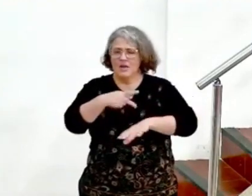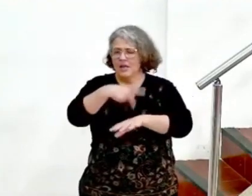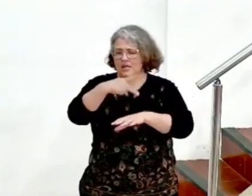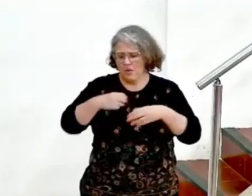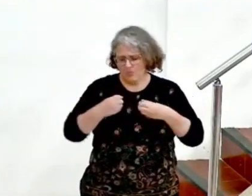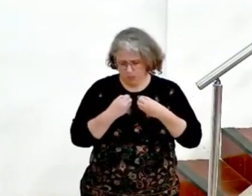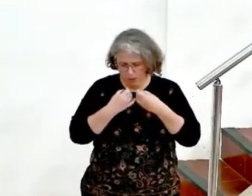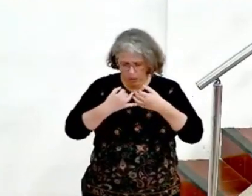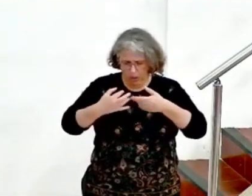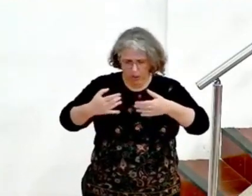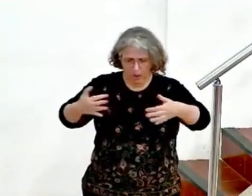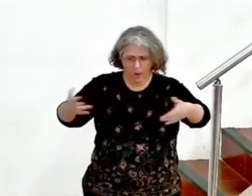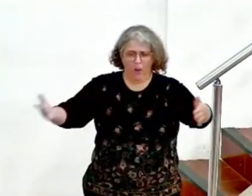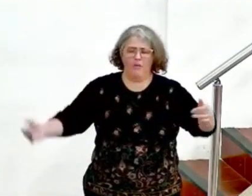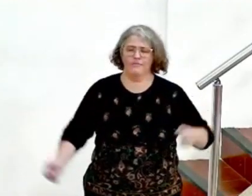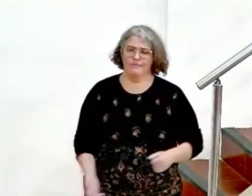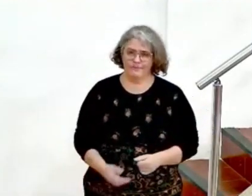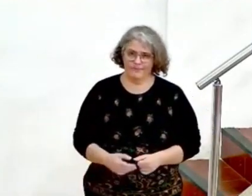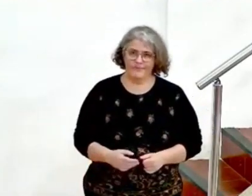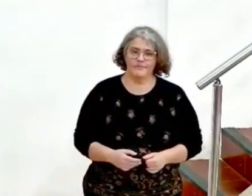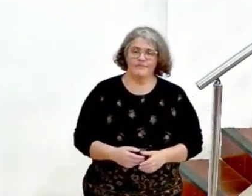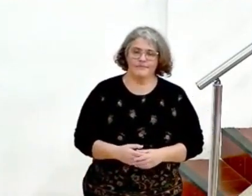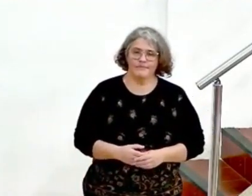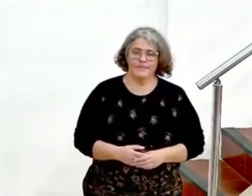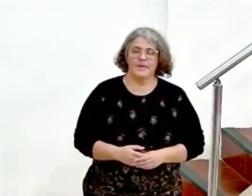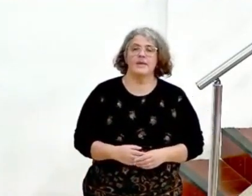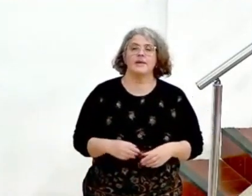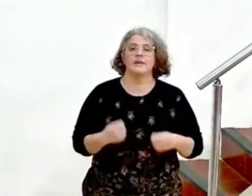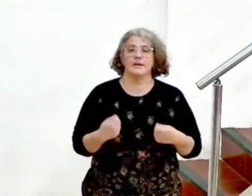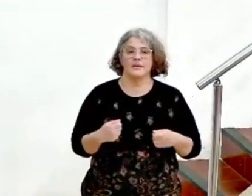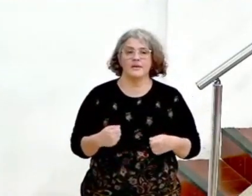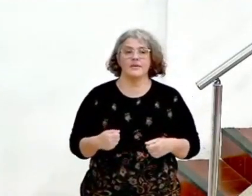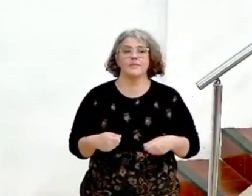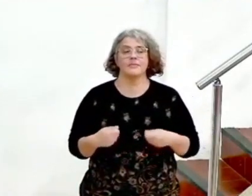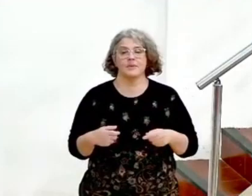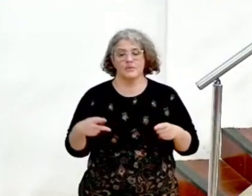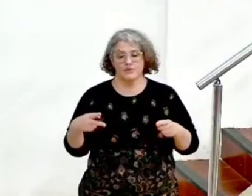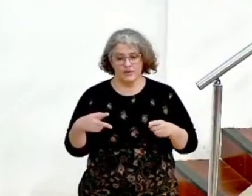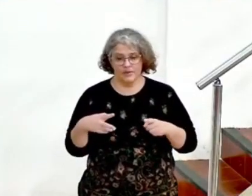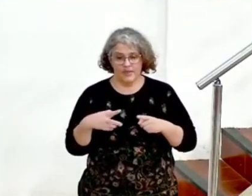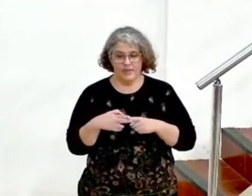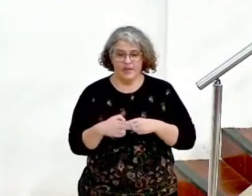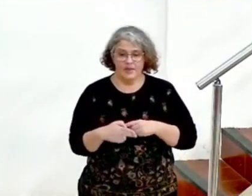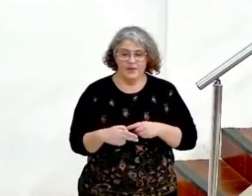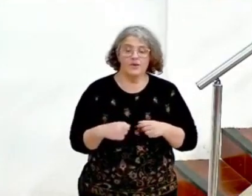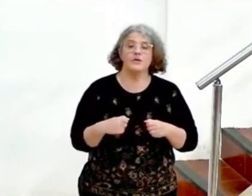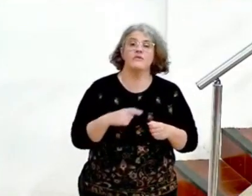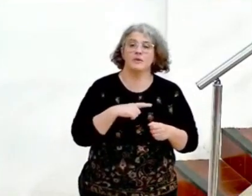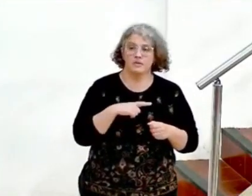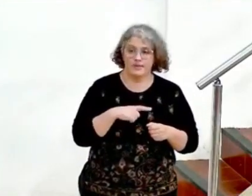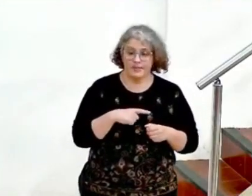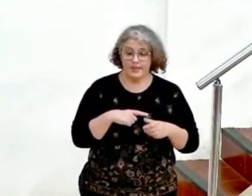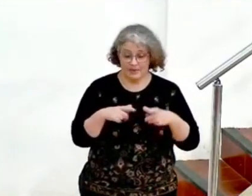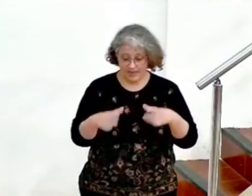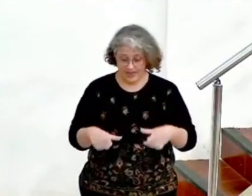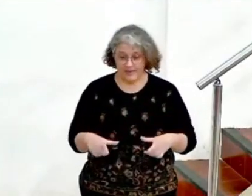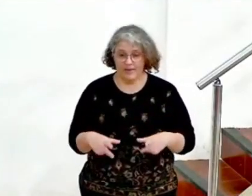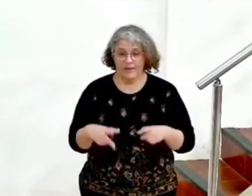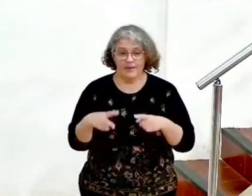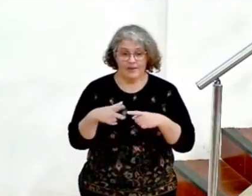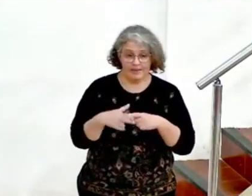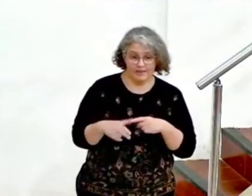instituir a circuncisão como ato necessário para o simbolismo de que agora aquele que está com